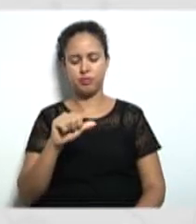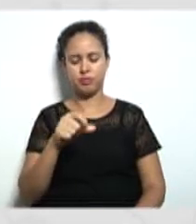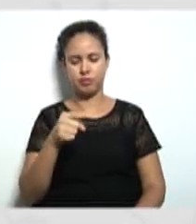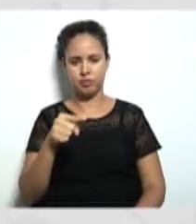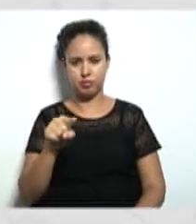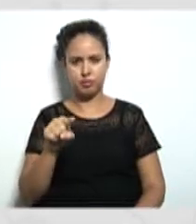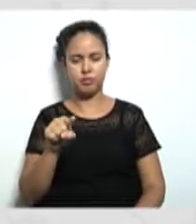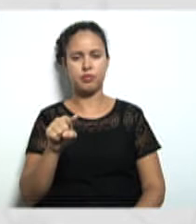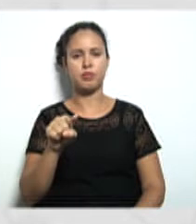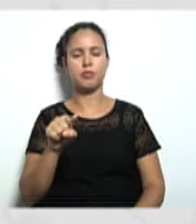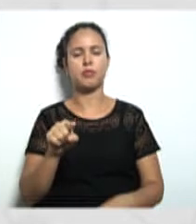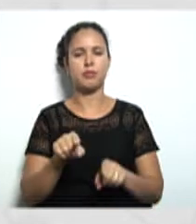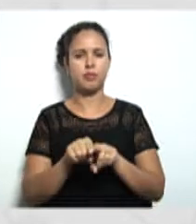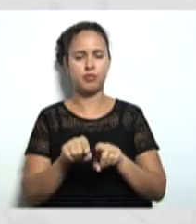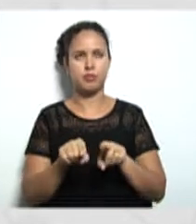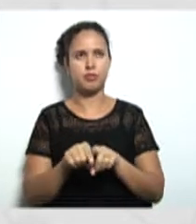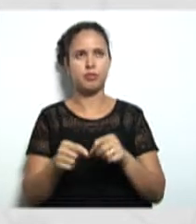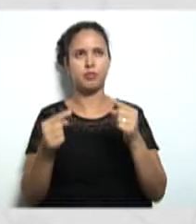10520 e referências